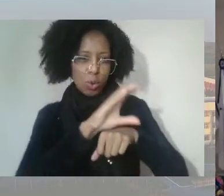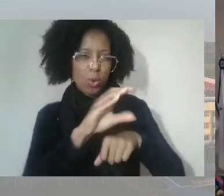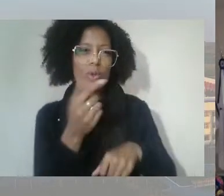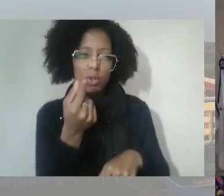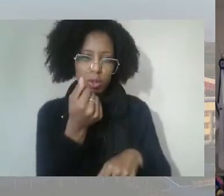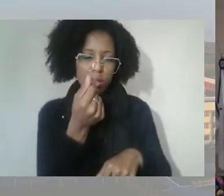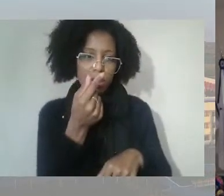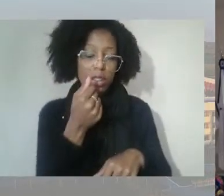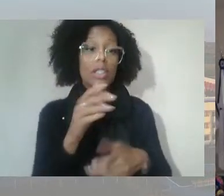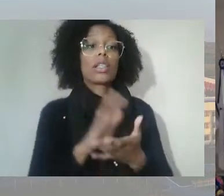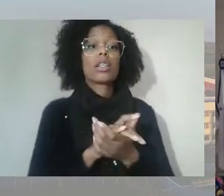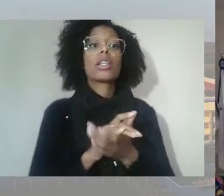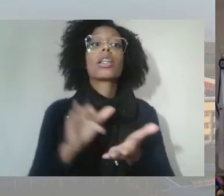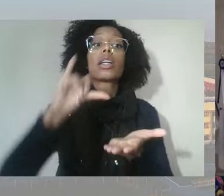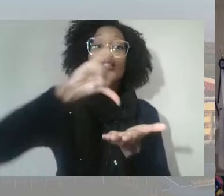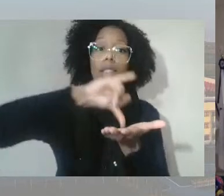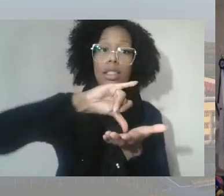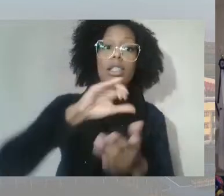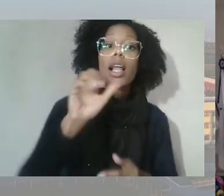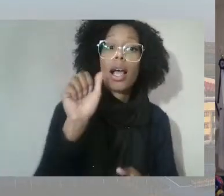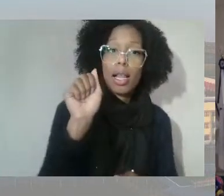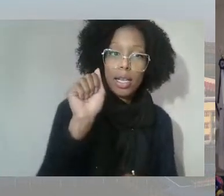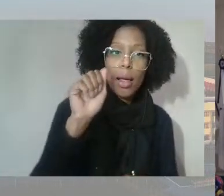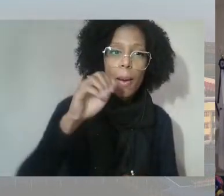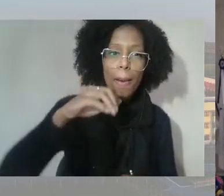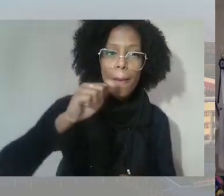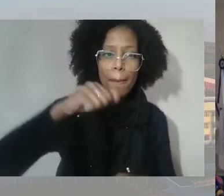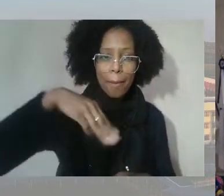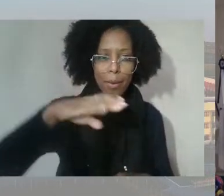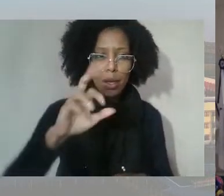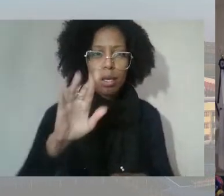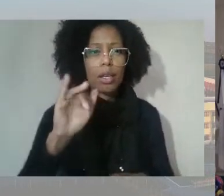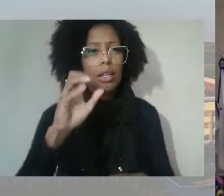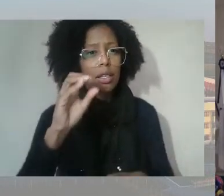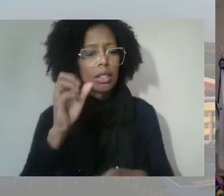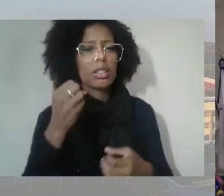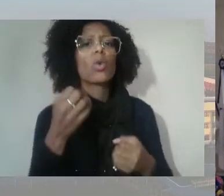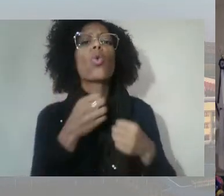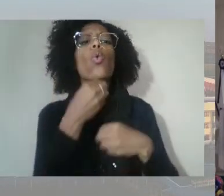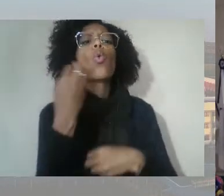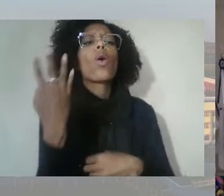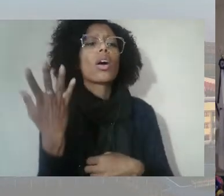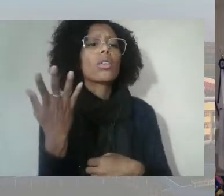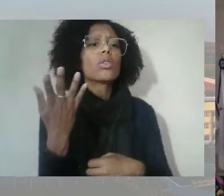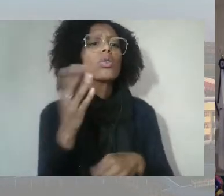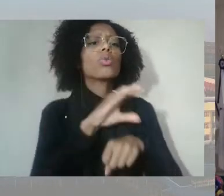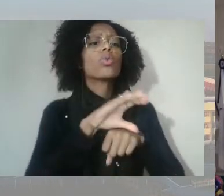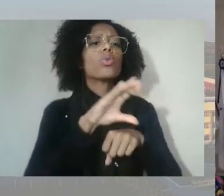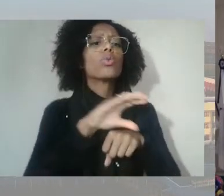tem importante pensamento econômico. Quantos no curso de vocês são do Centro-América?